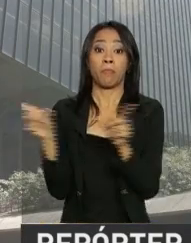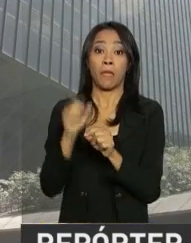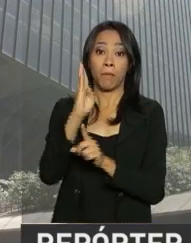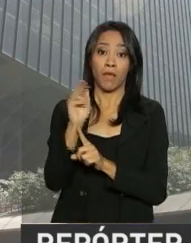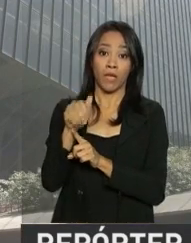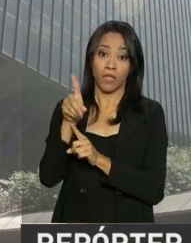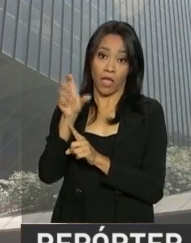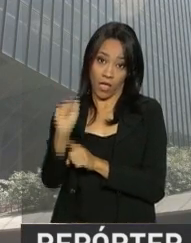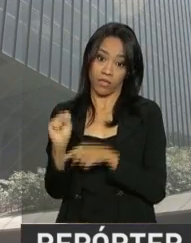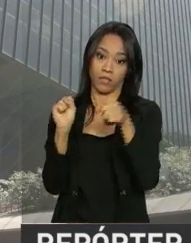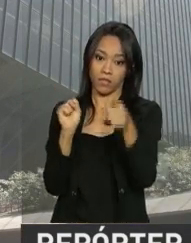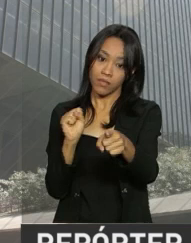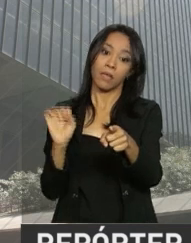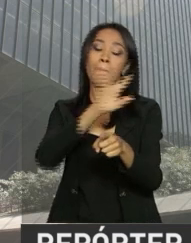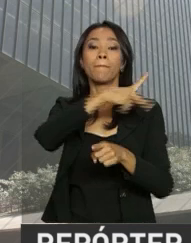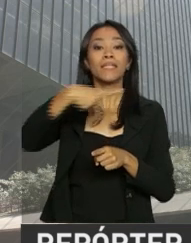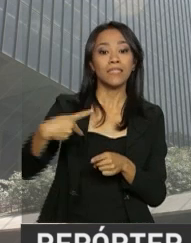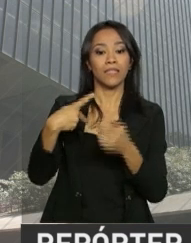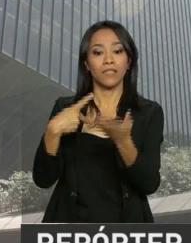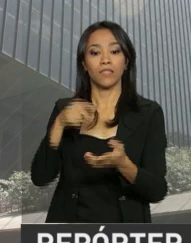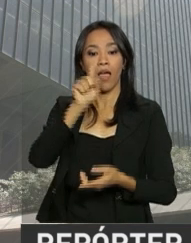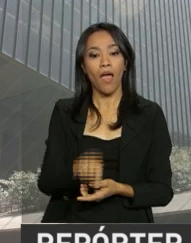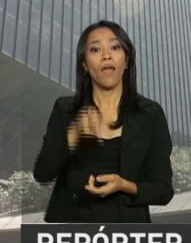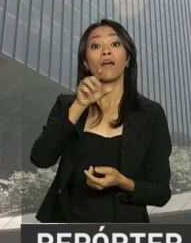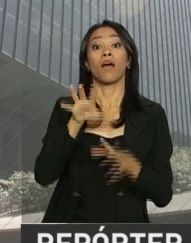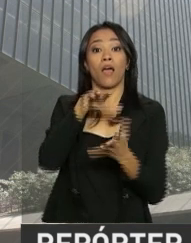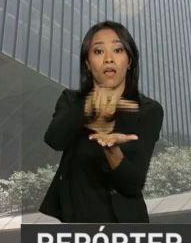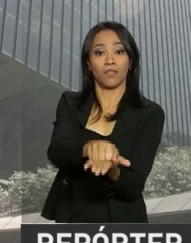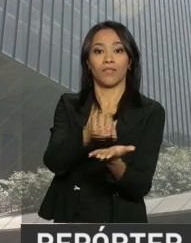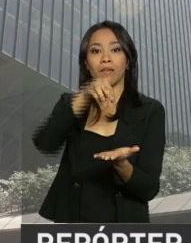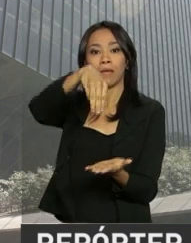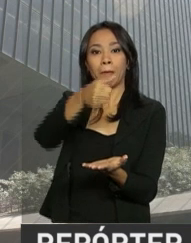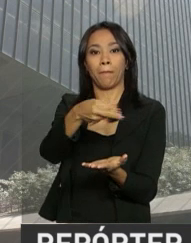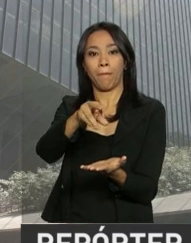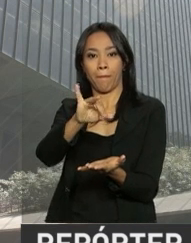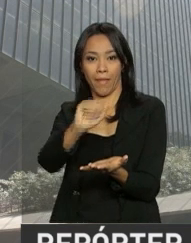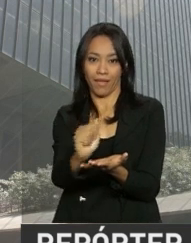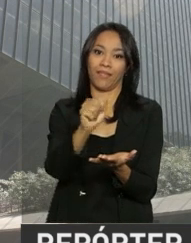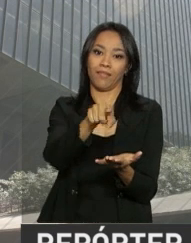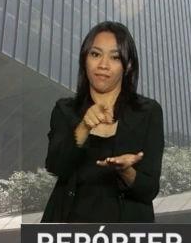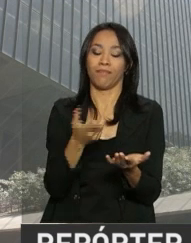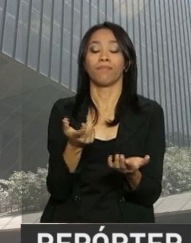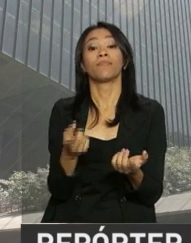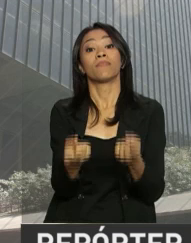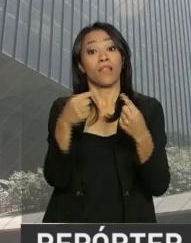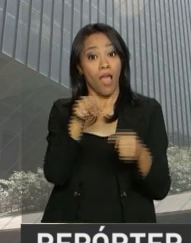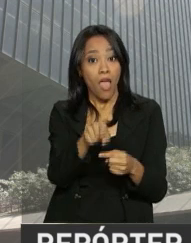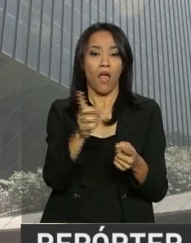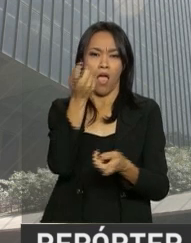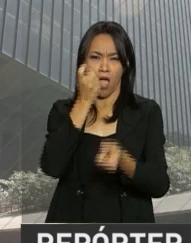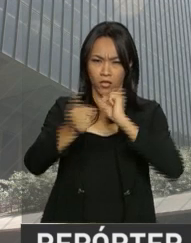BNDS para o cargo de presidente do BNDES assume a economista Maria Silvia Bastos Marques como